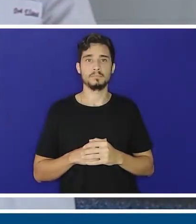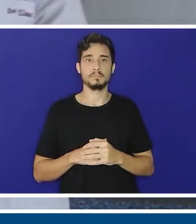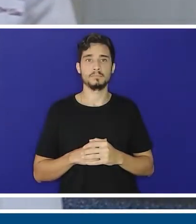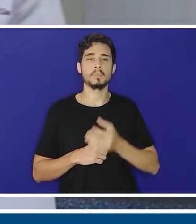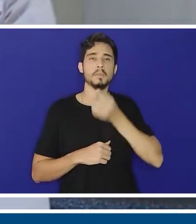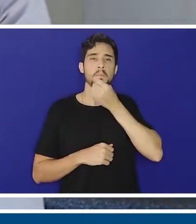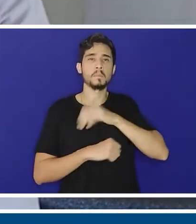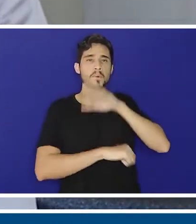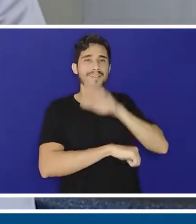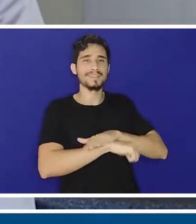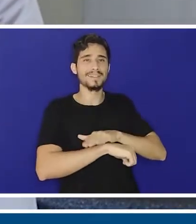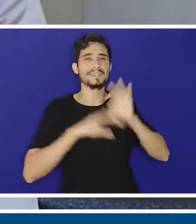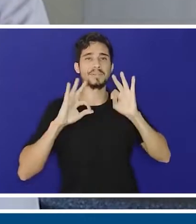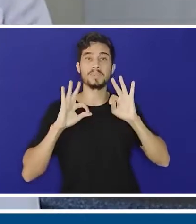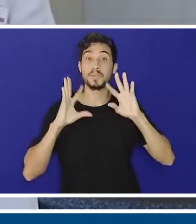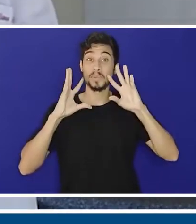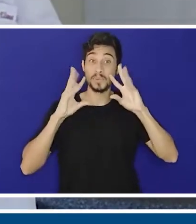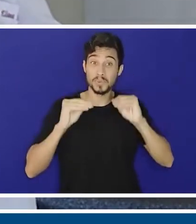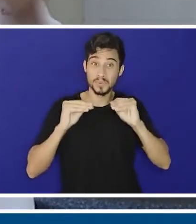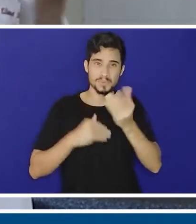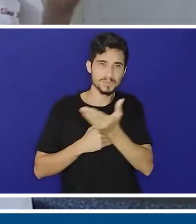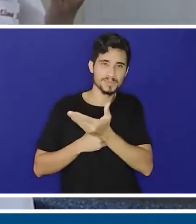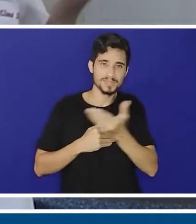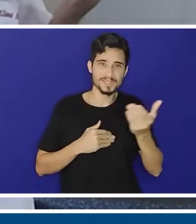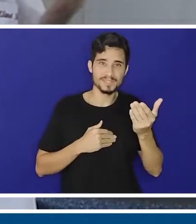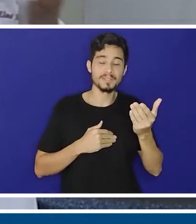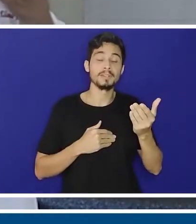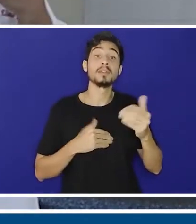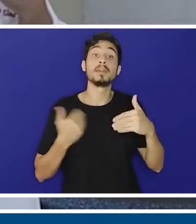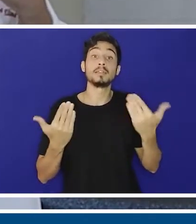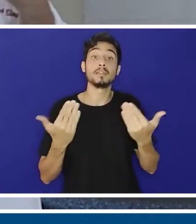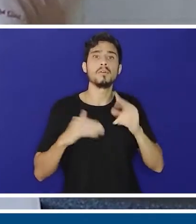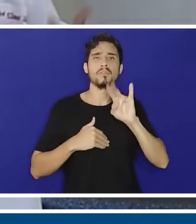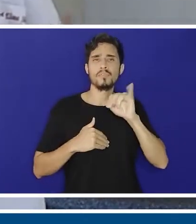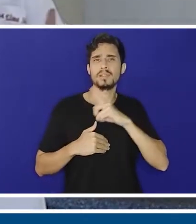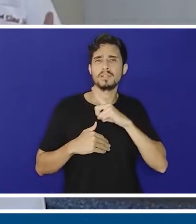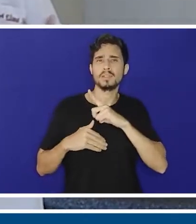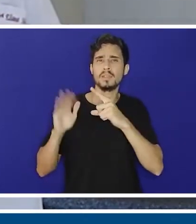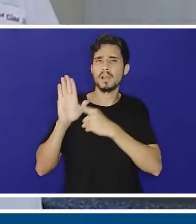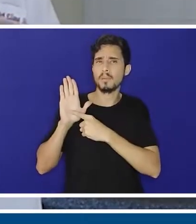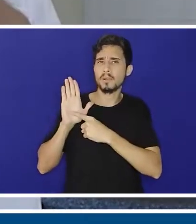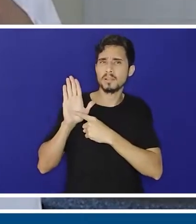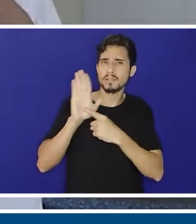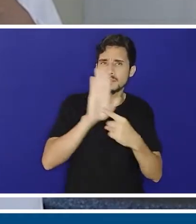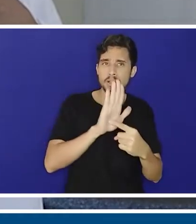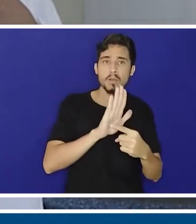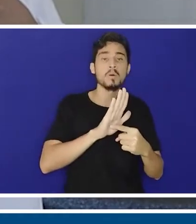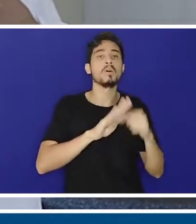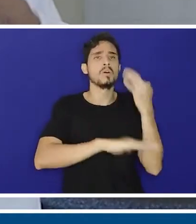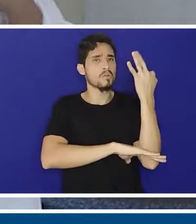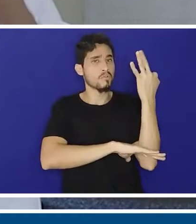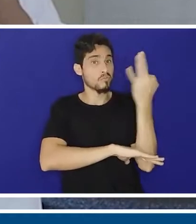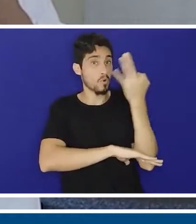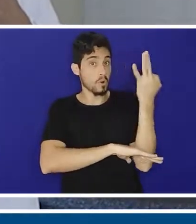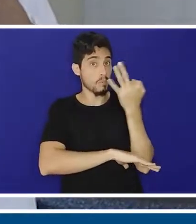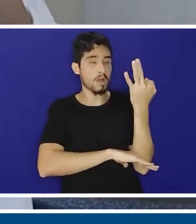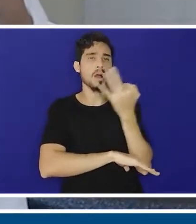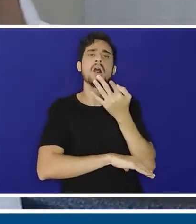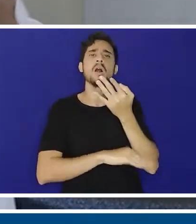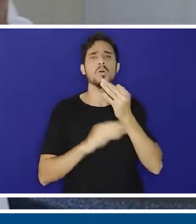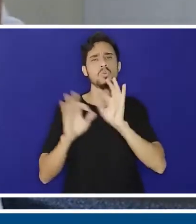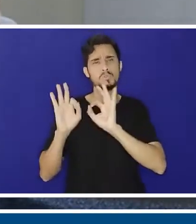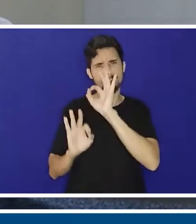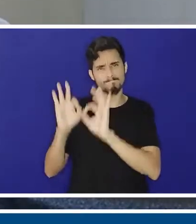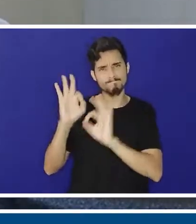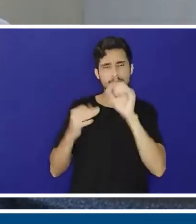Bom, boa tarde a todos e todas. Essa é uma apresentação bem formal, ela foi pensada para